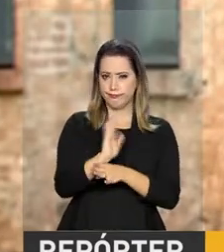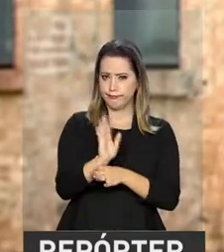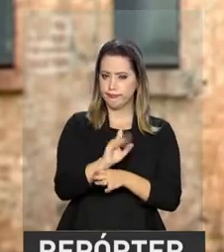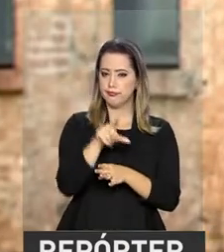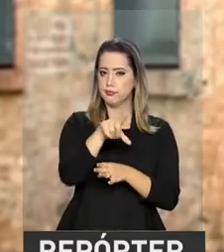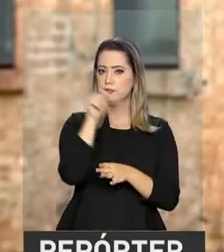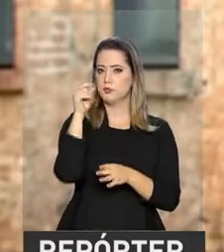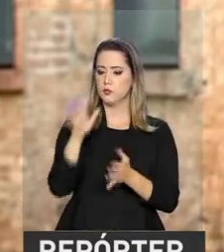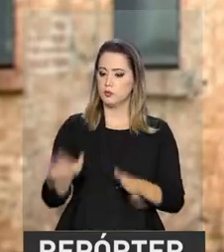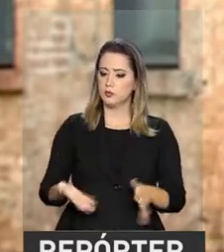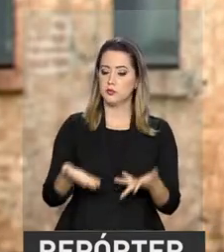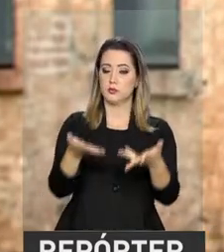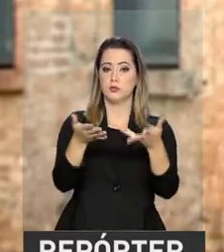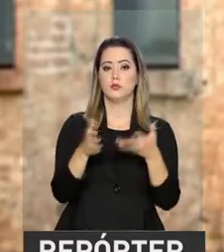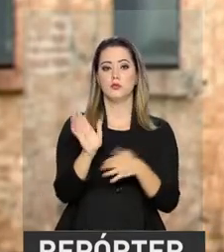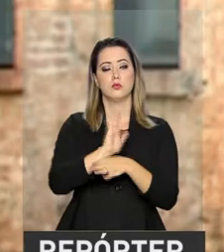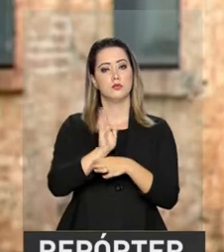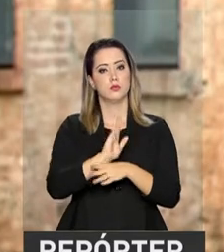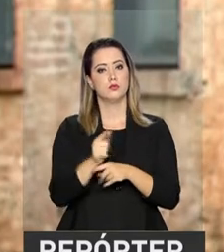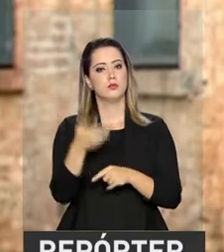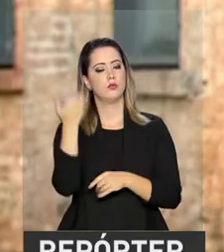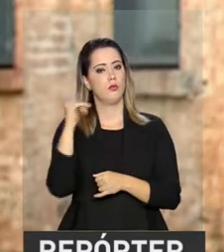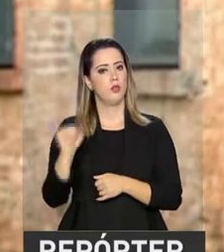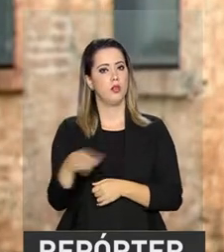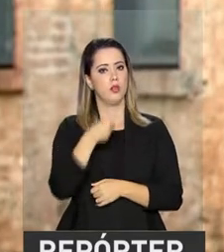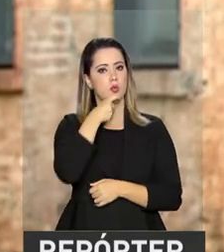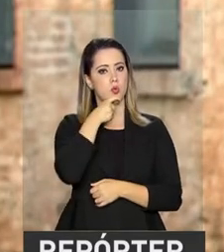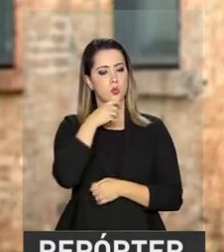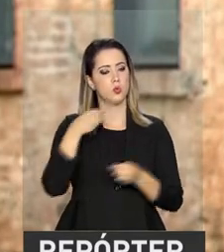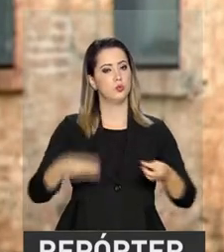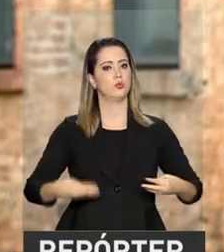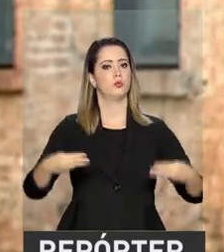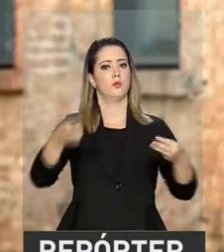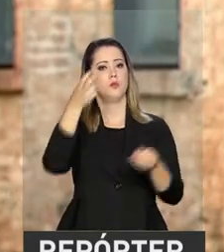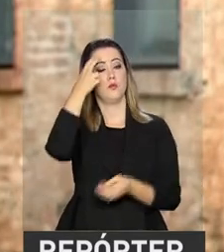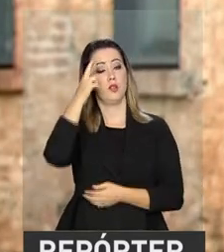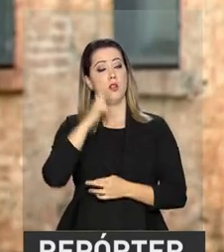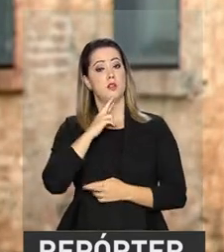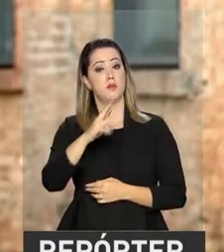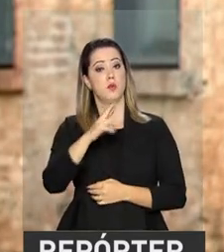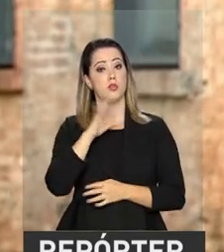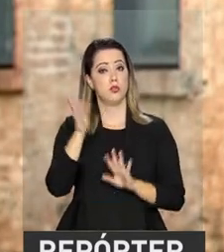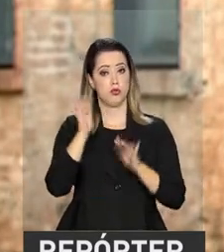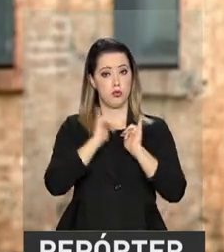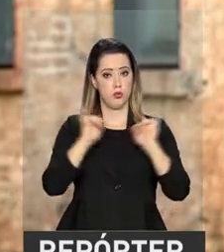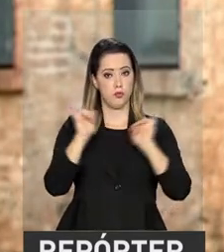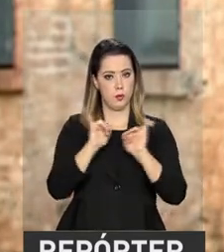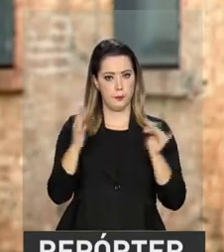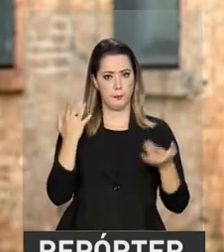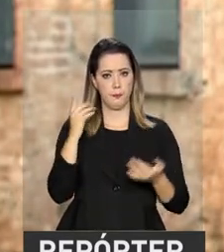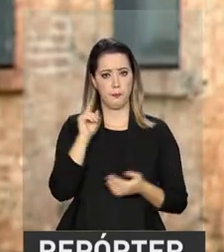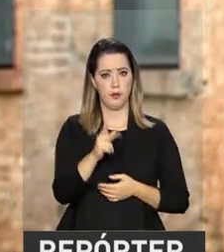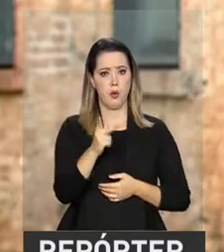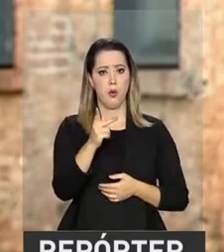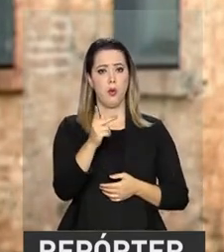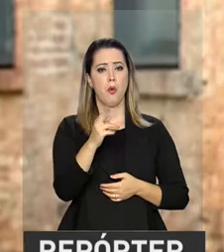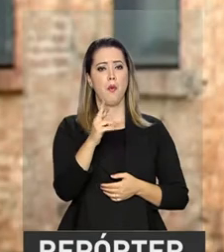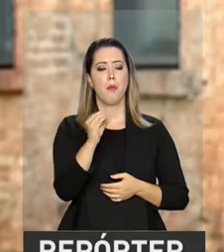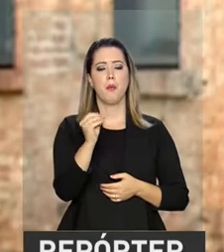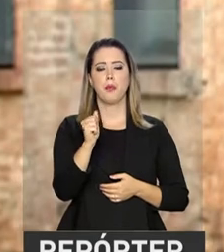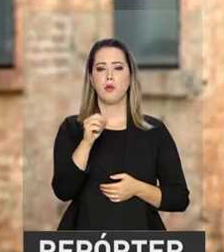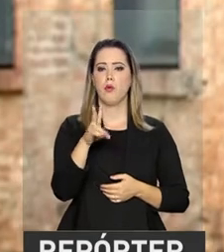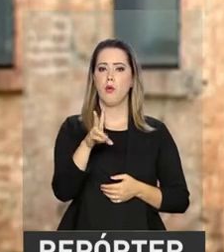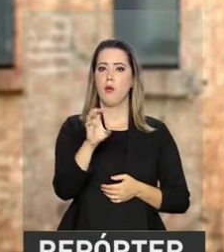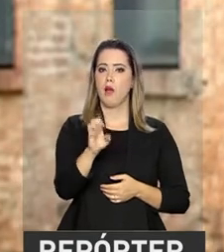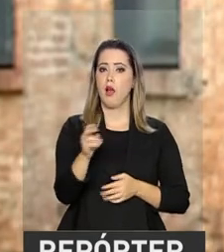fomento ao audiovisual lançado em julho pelo ministério da cultura que teve os resultados divulgados agora o provável é o maior pacote com